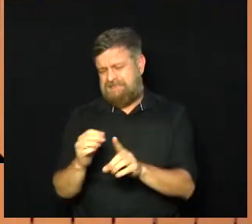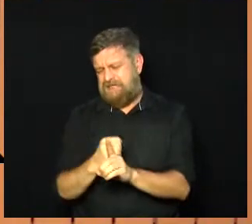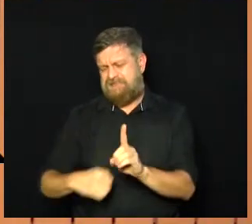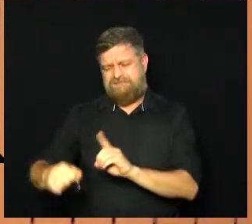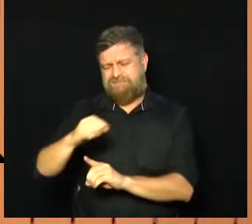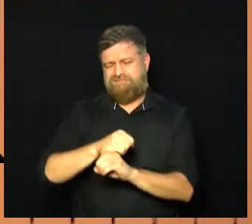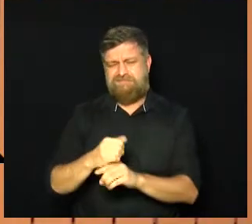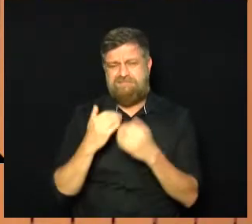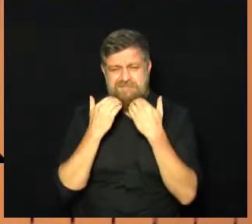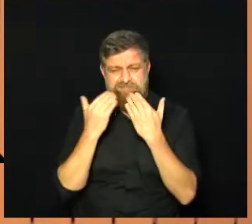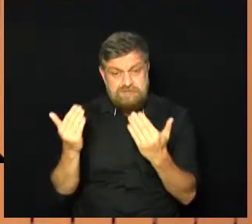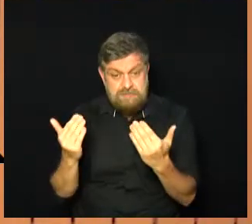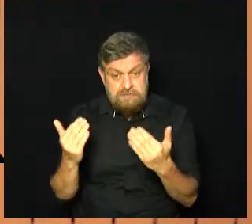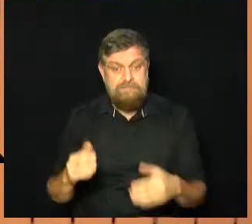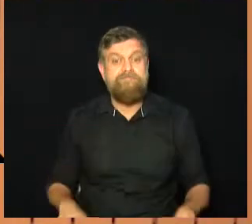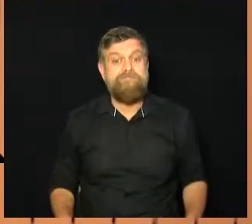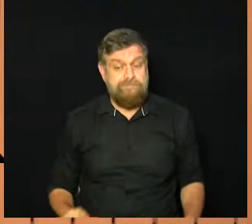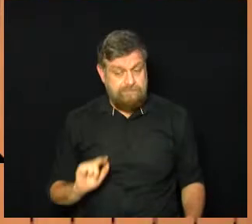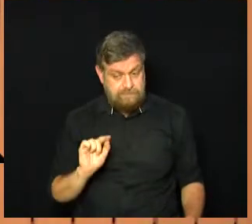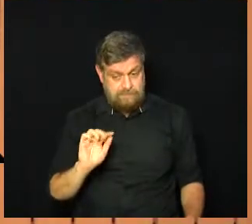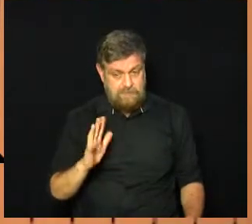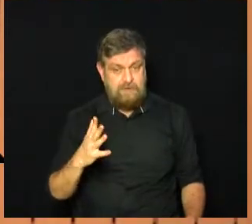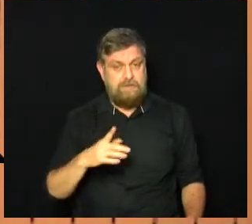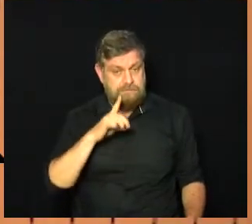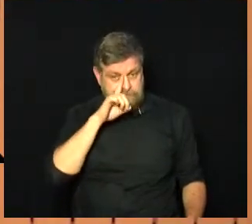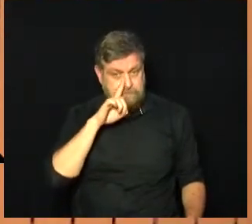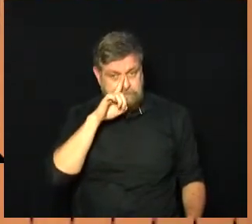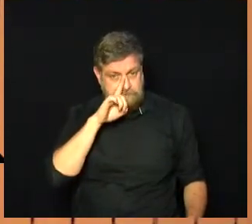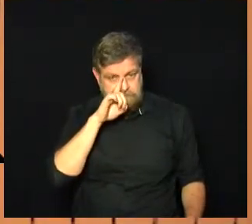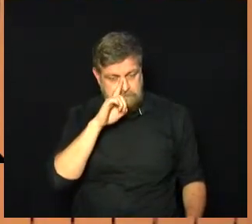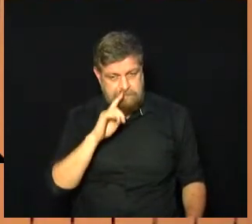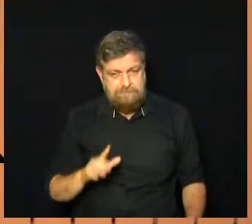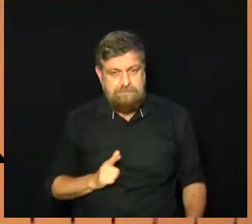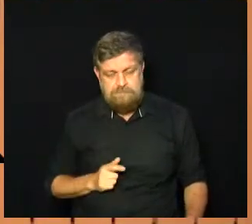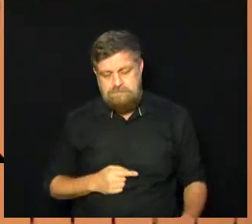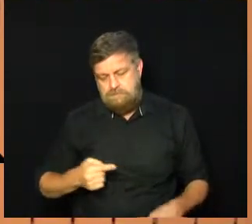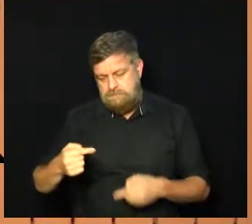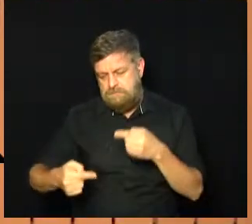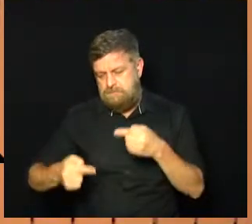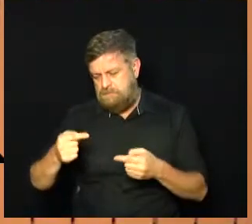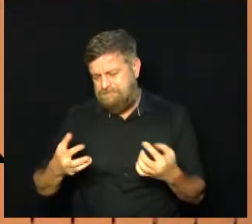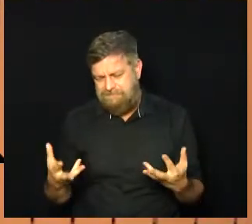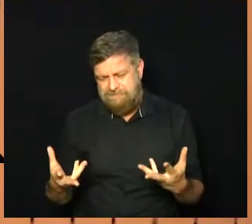né? Então, foi um debate muito rico,